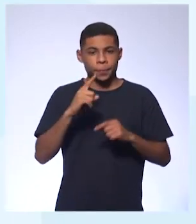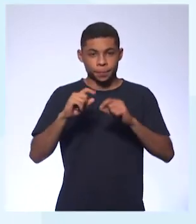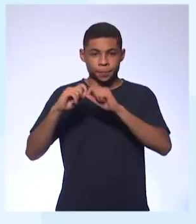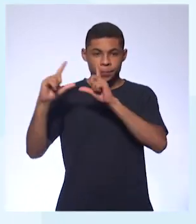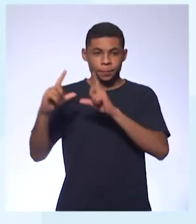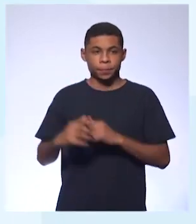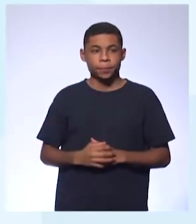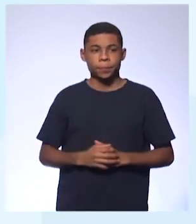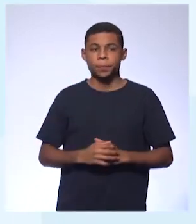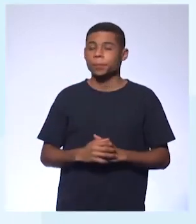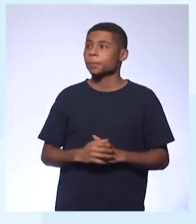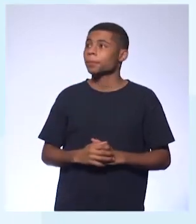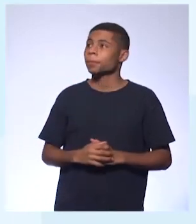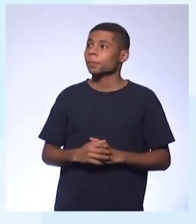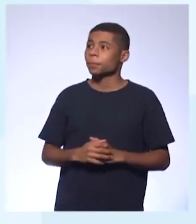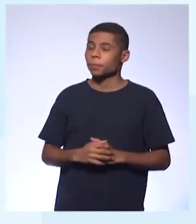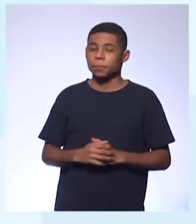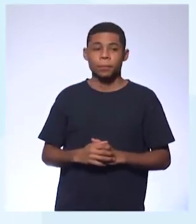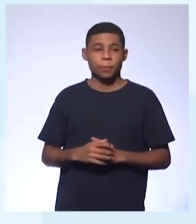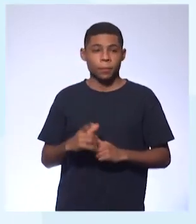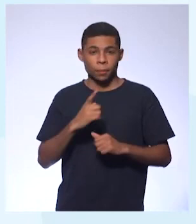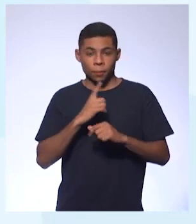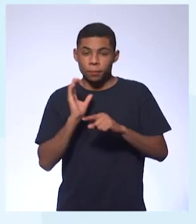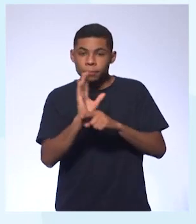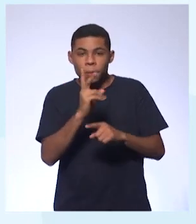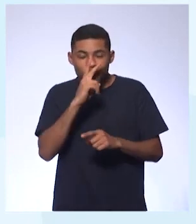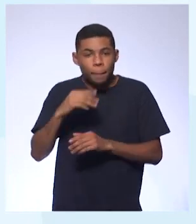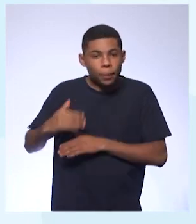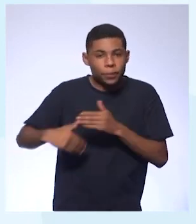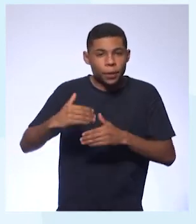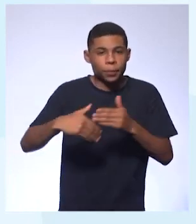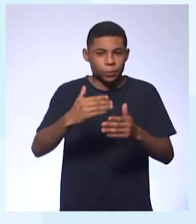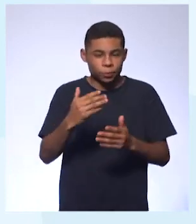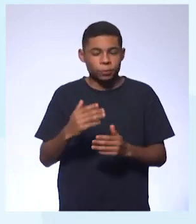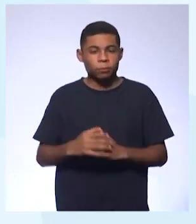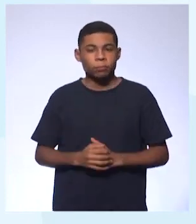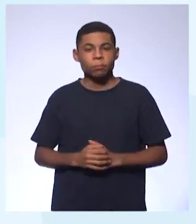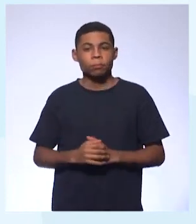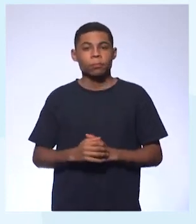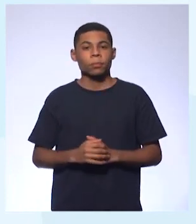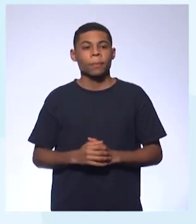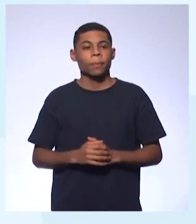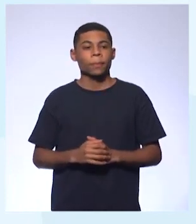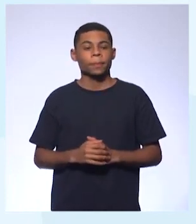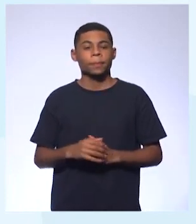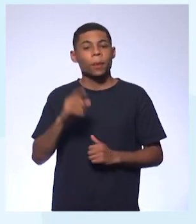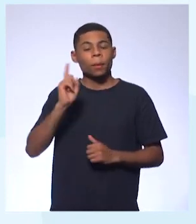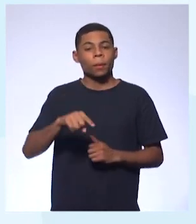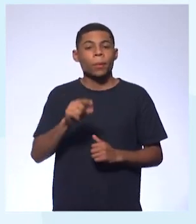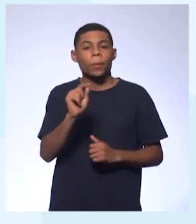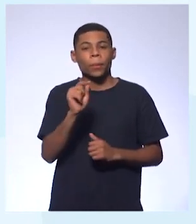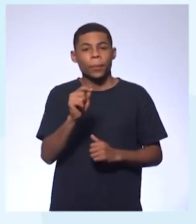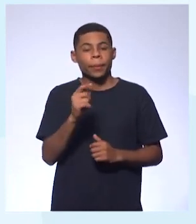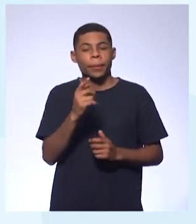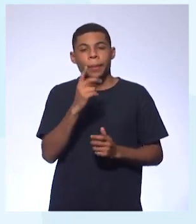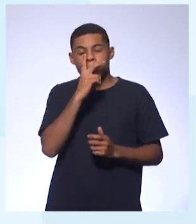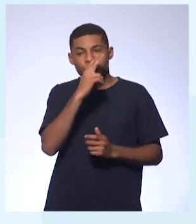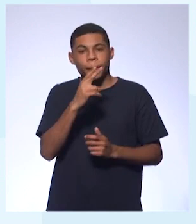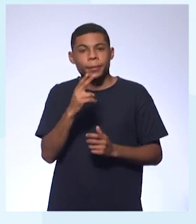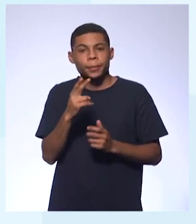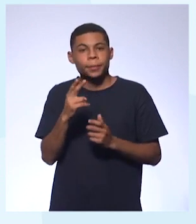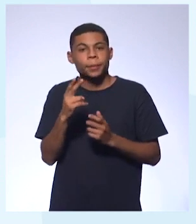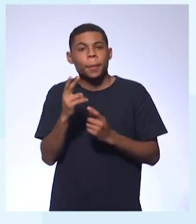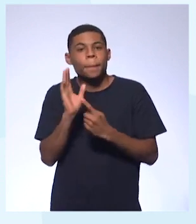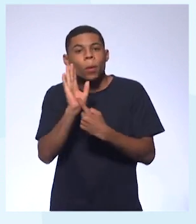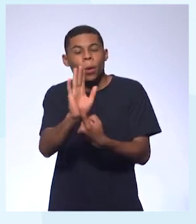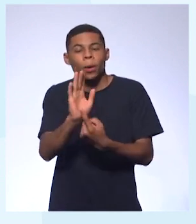tela. A gente falou sobre os indicadores de processo, que são justamente aqueles indicadores que